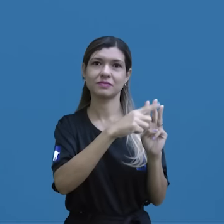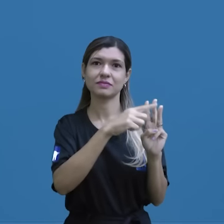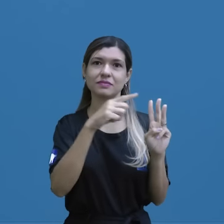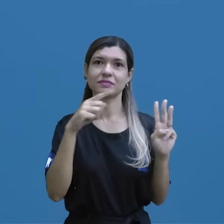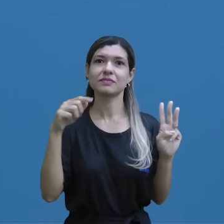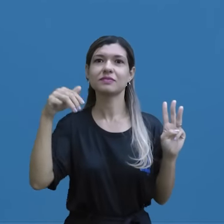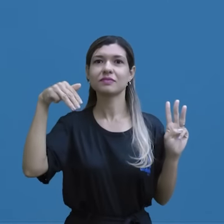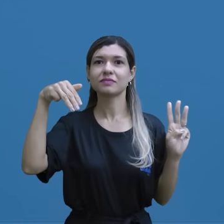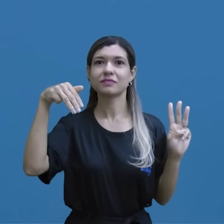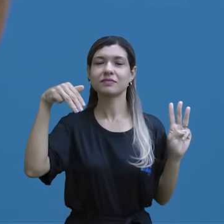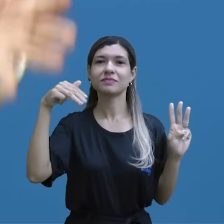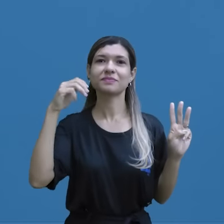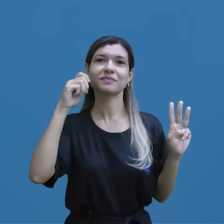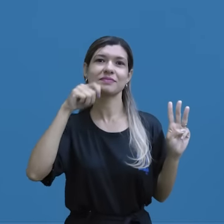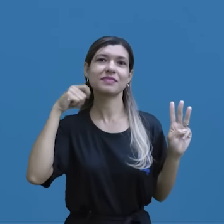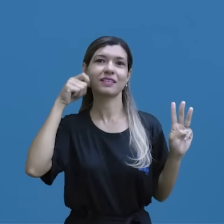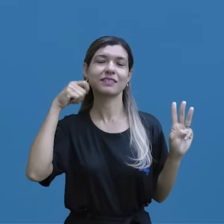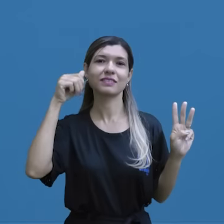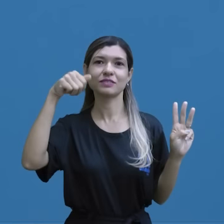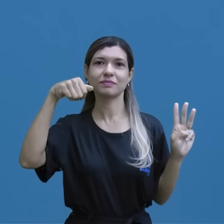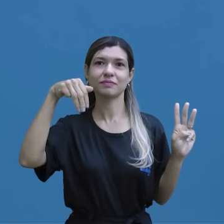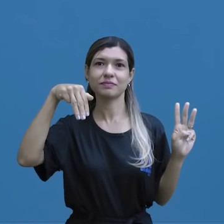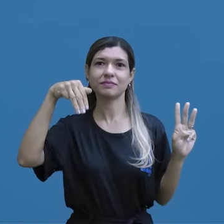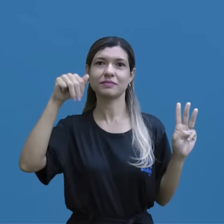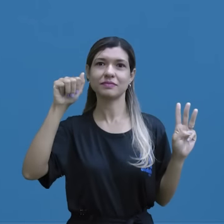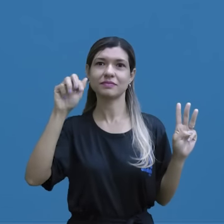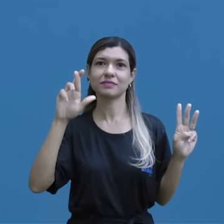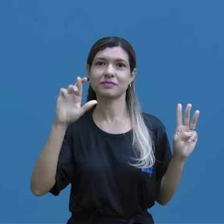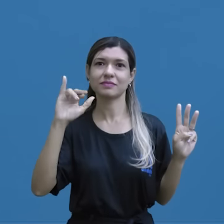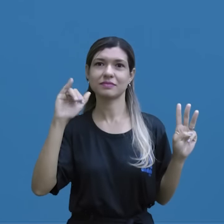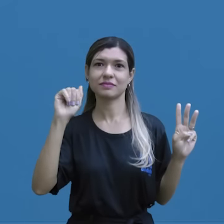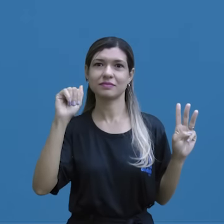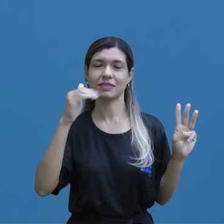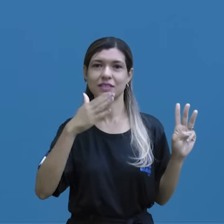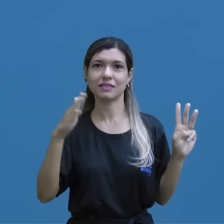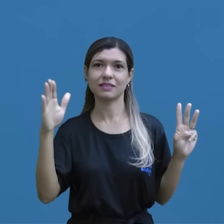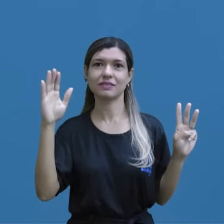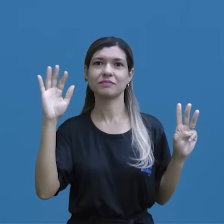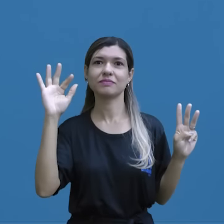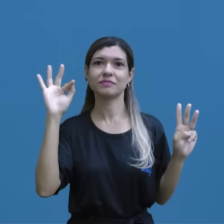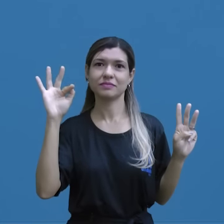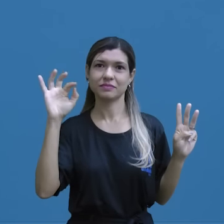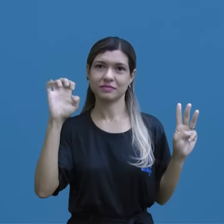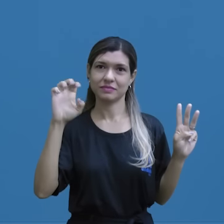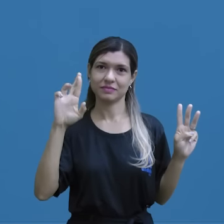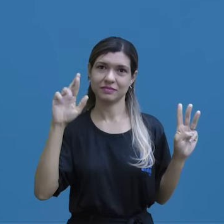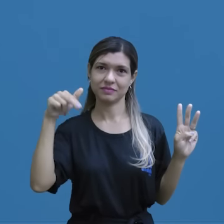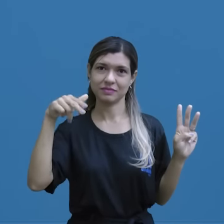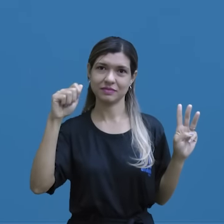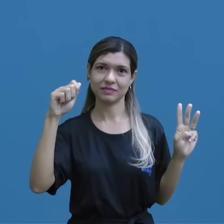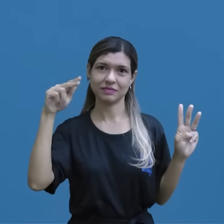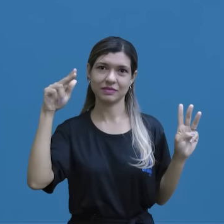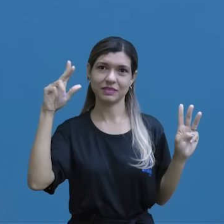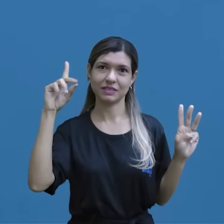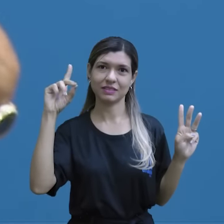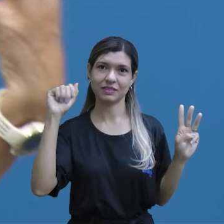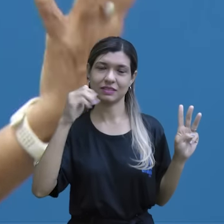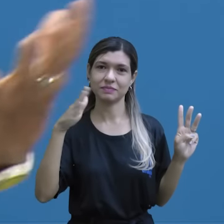cartaz, amanhã, inclusive, tem o GH na UF, tá? E a roteirista Melina Dalboni, que roteirizou.